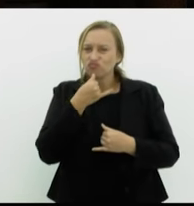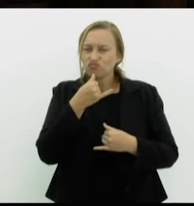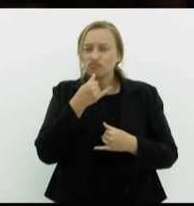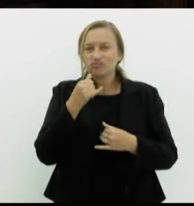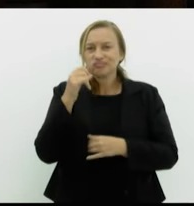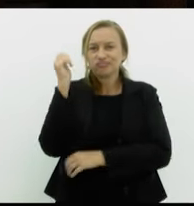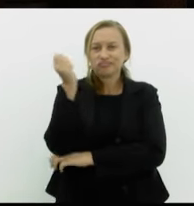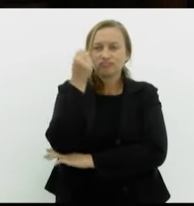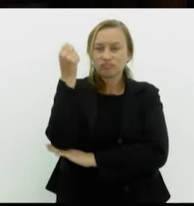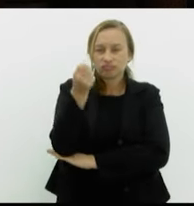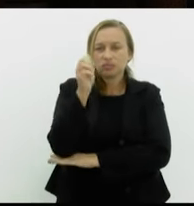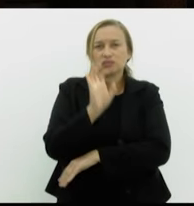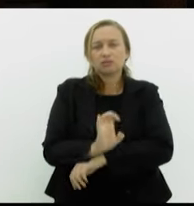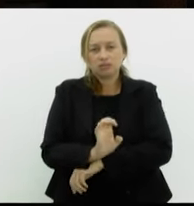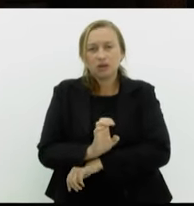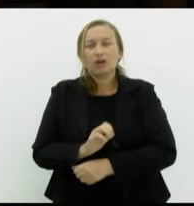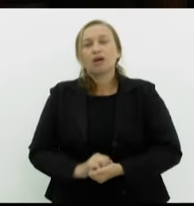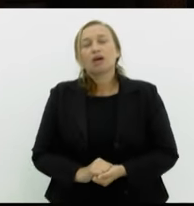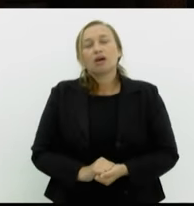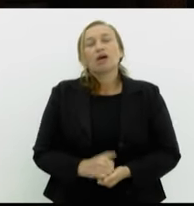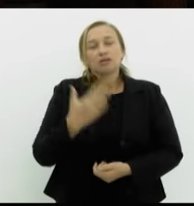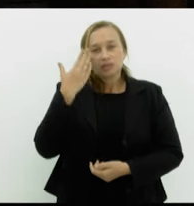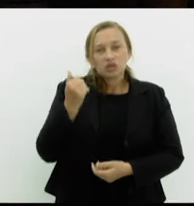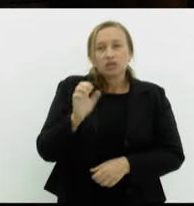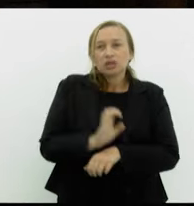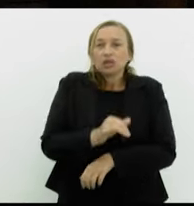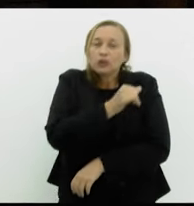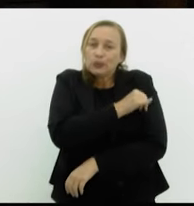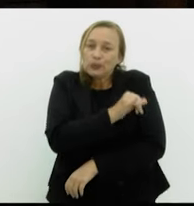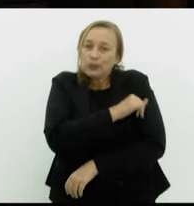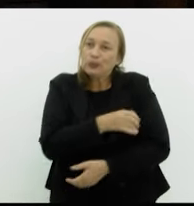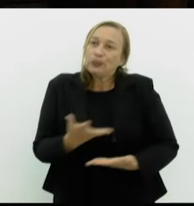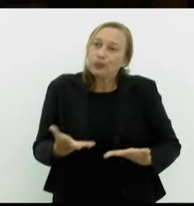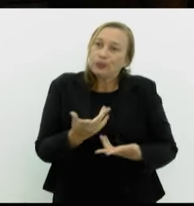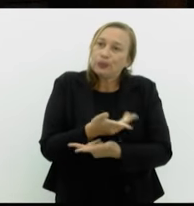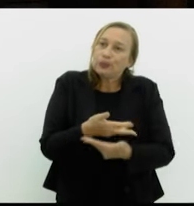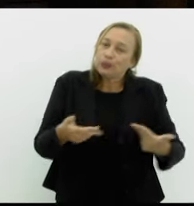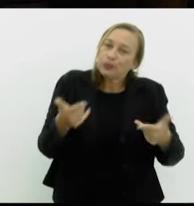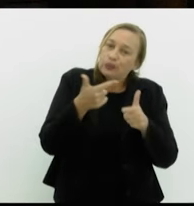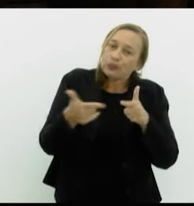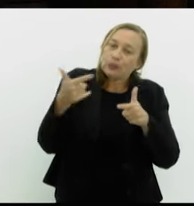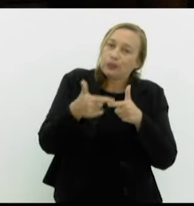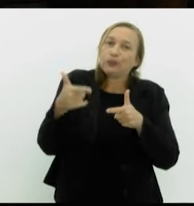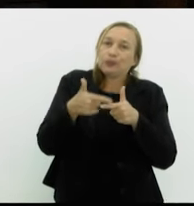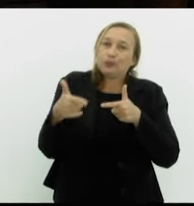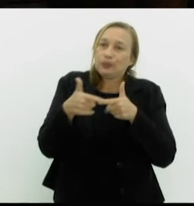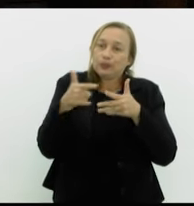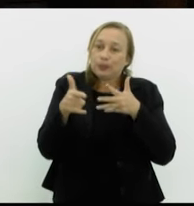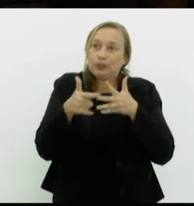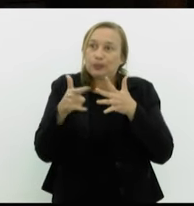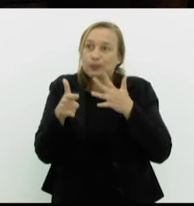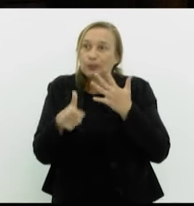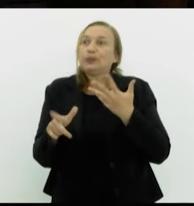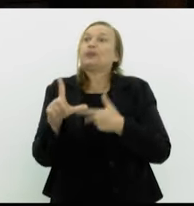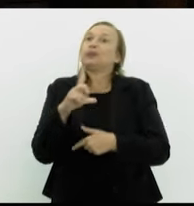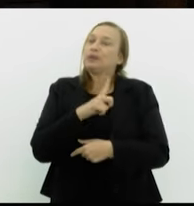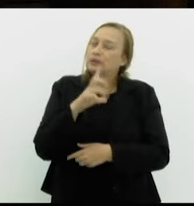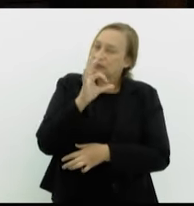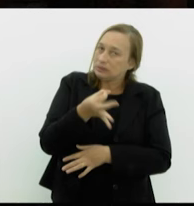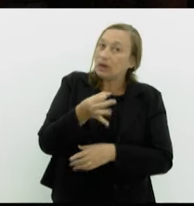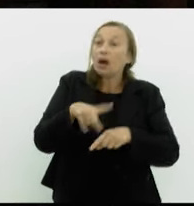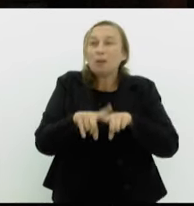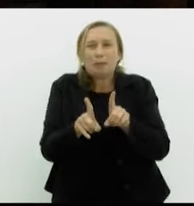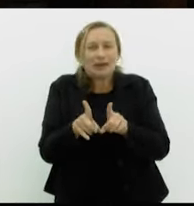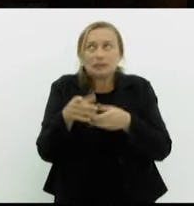Sul. Sabemos que o estado do Rio de Janeiro tem diversos problemas, né, milhares de problemas, é óbvio.